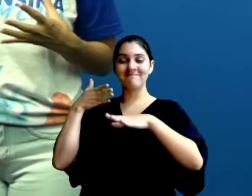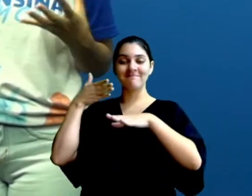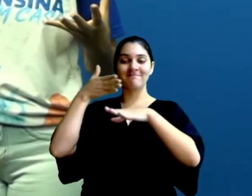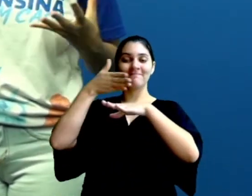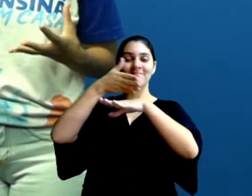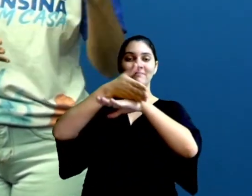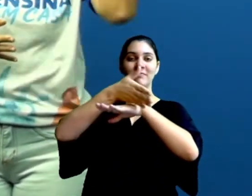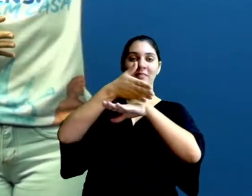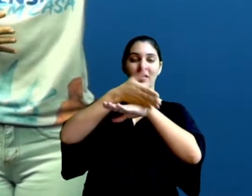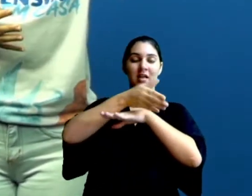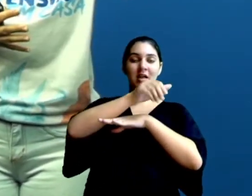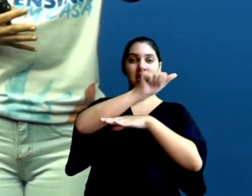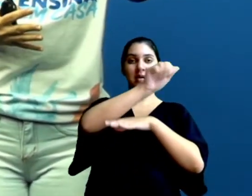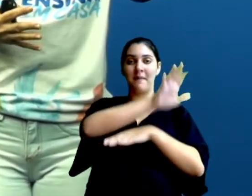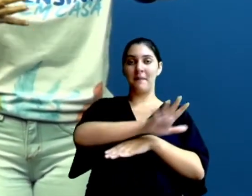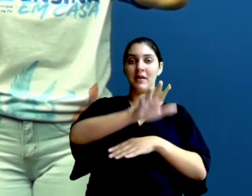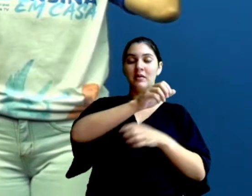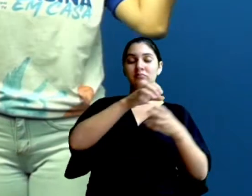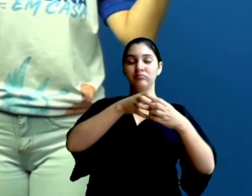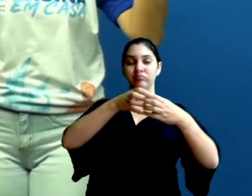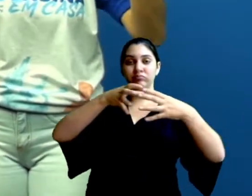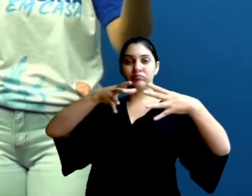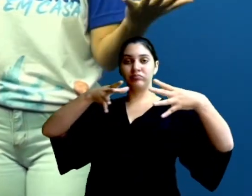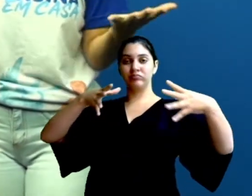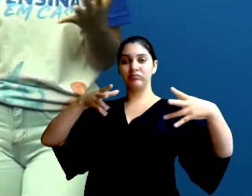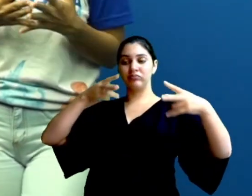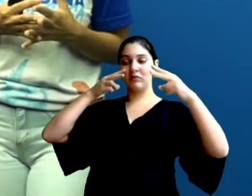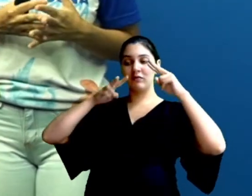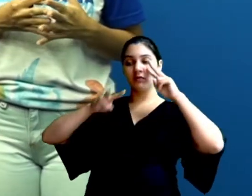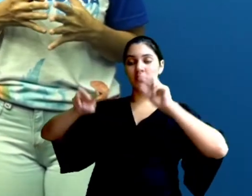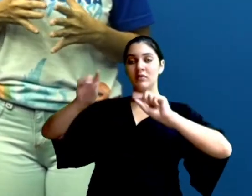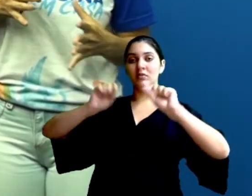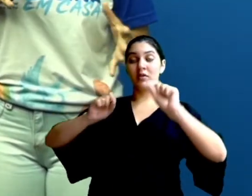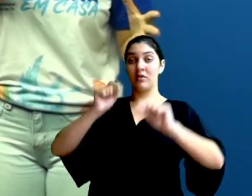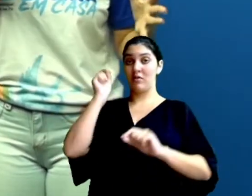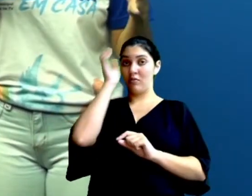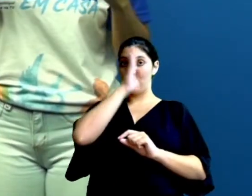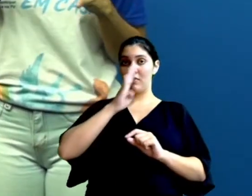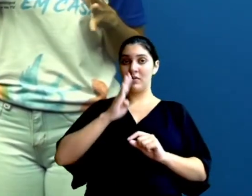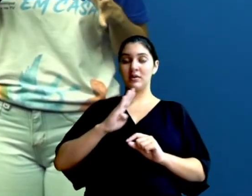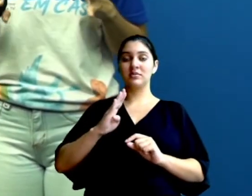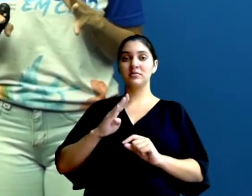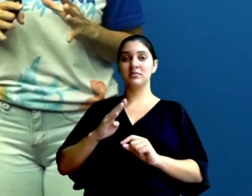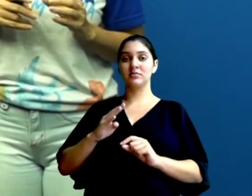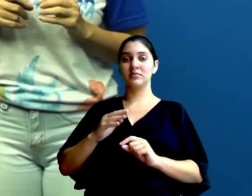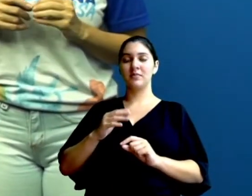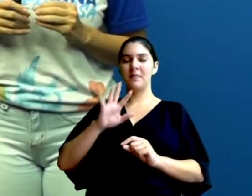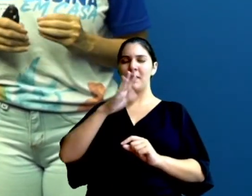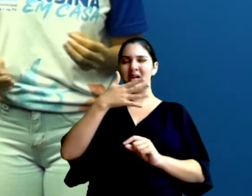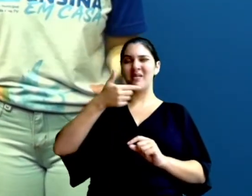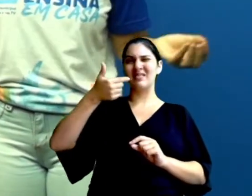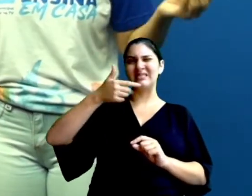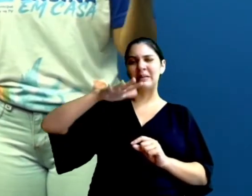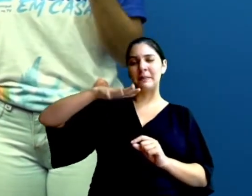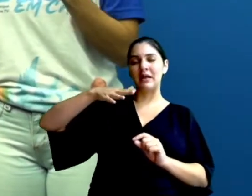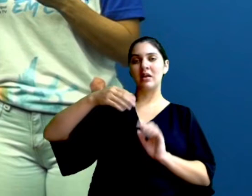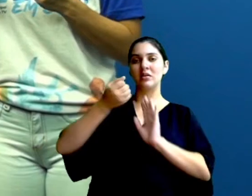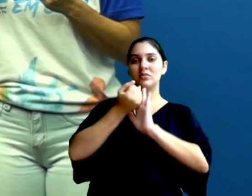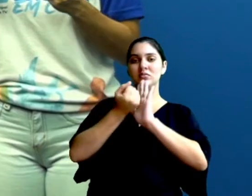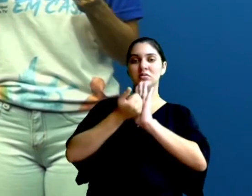América muito grande. Então, a gente observa, por exemplo, o Brasil, segunda metade do século